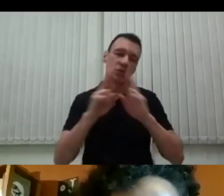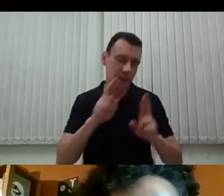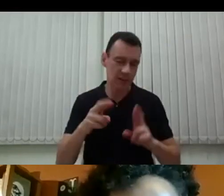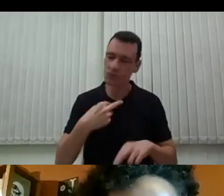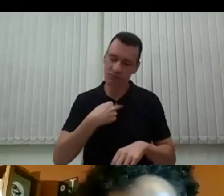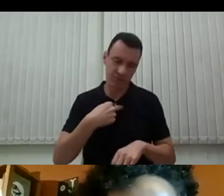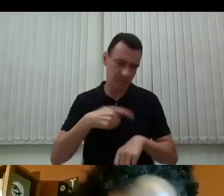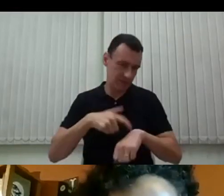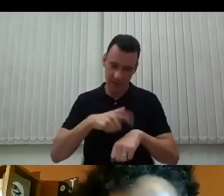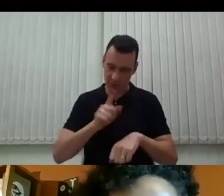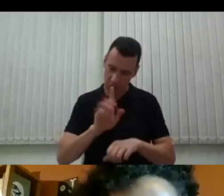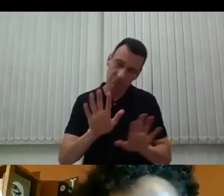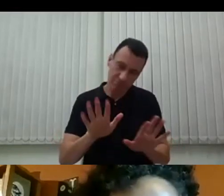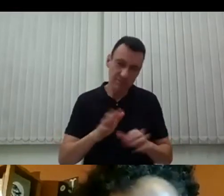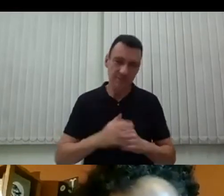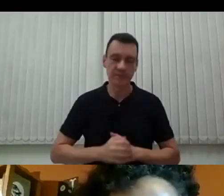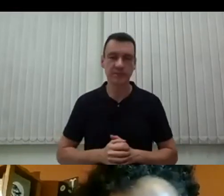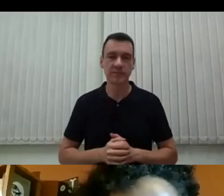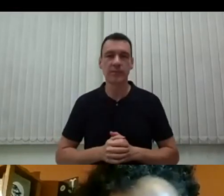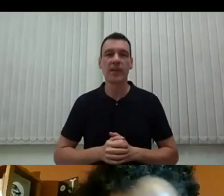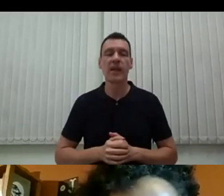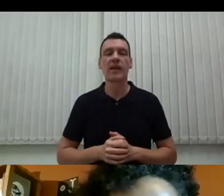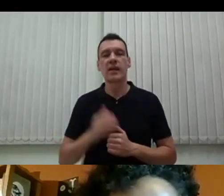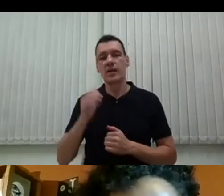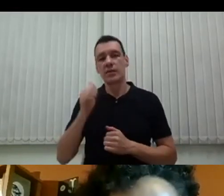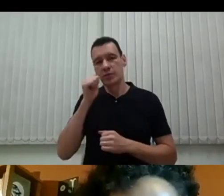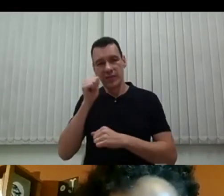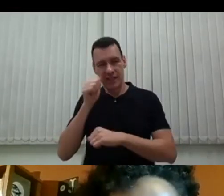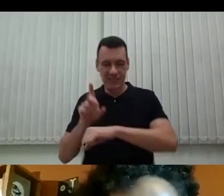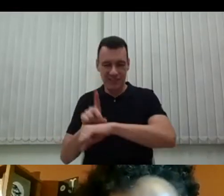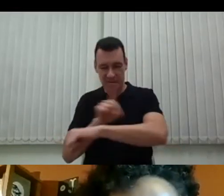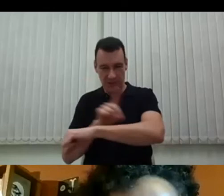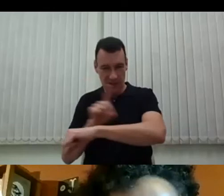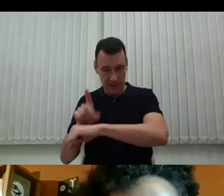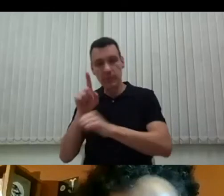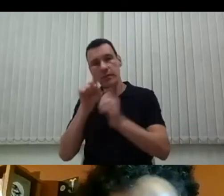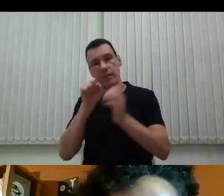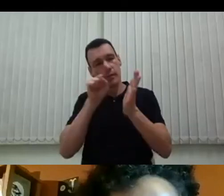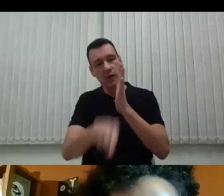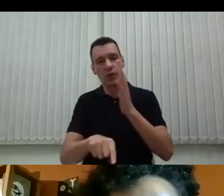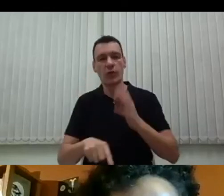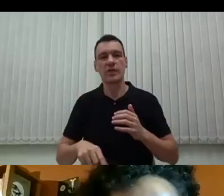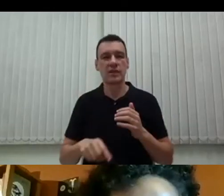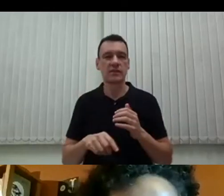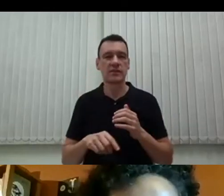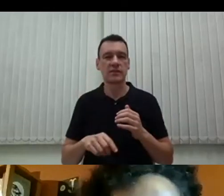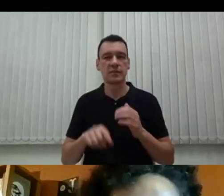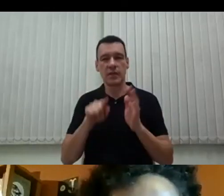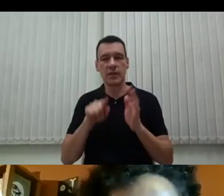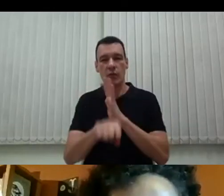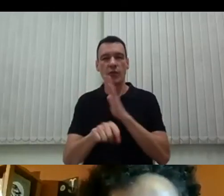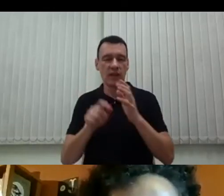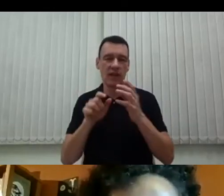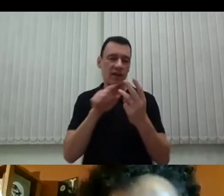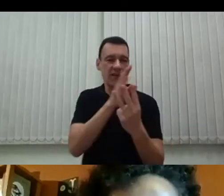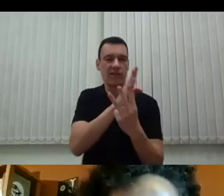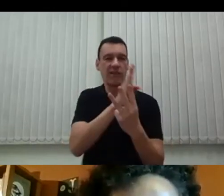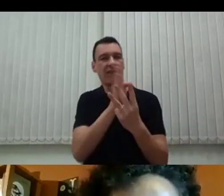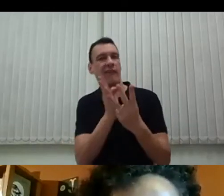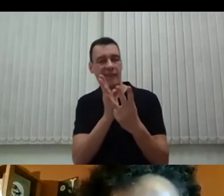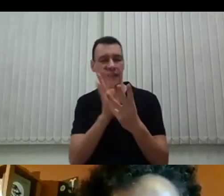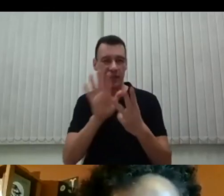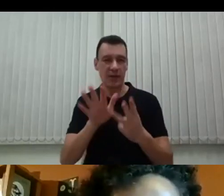todos. Ela faz 2 perguntas para as 3, né? Para a Fran, para a Charlene e para a Neide. Hoje é notável